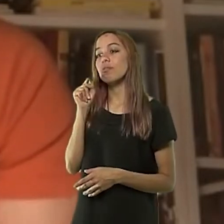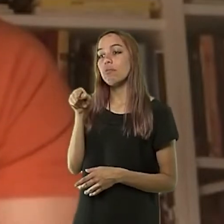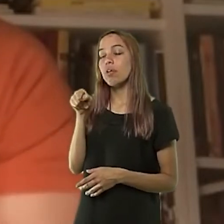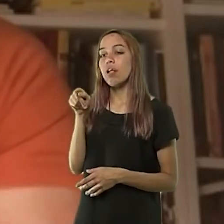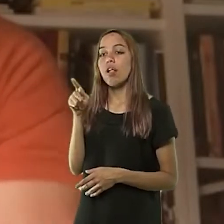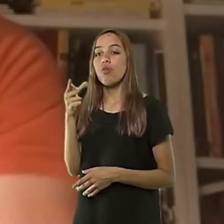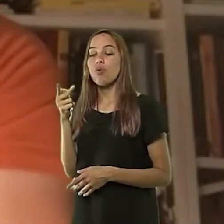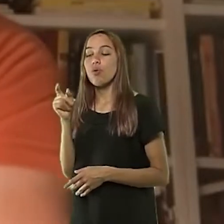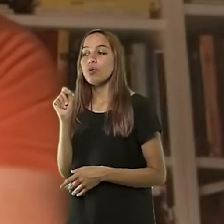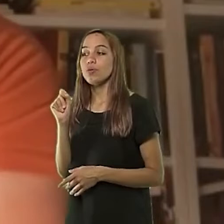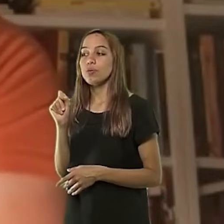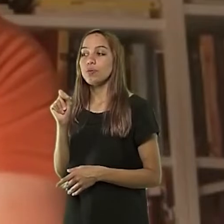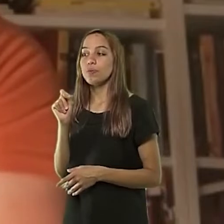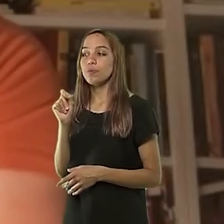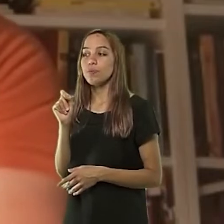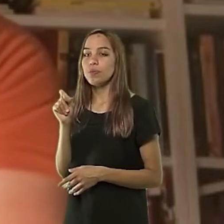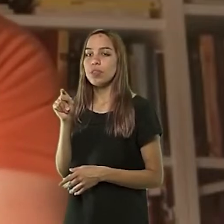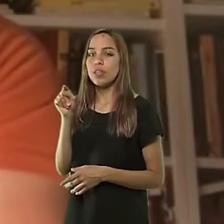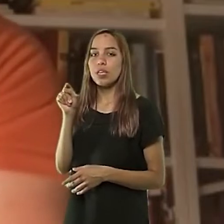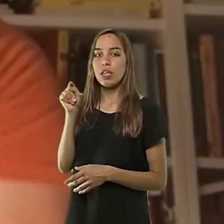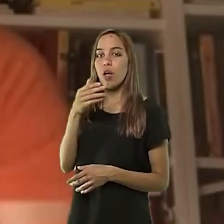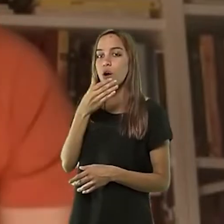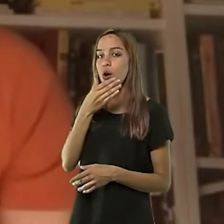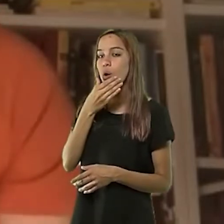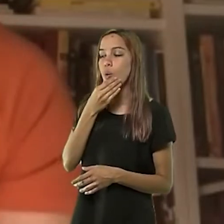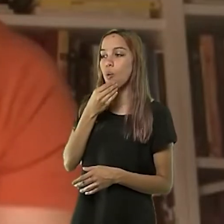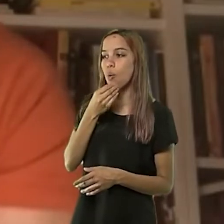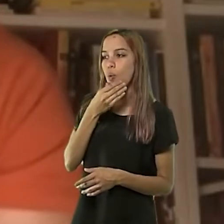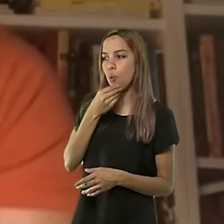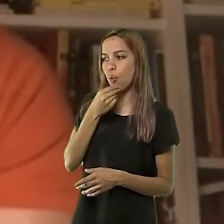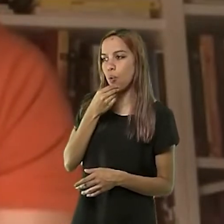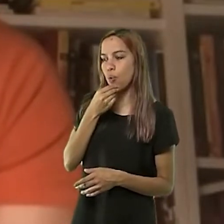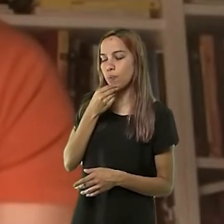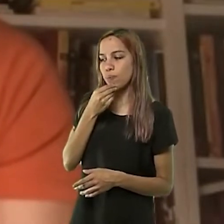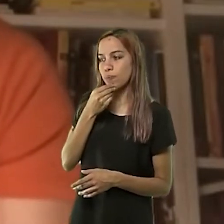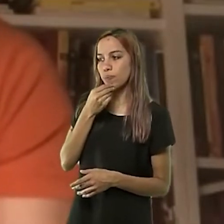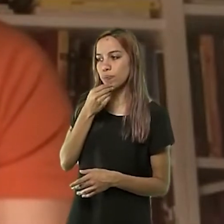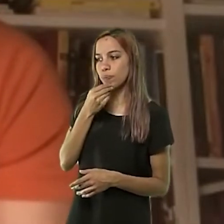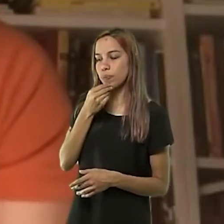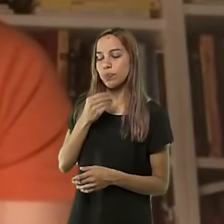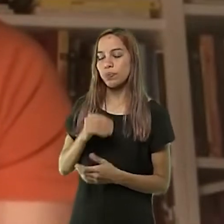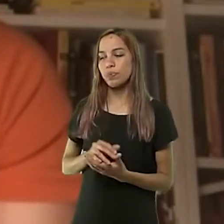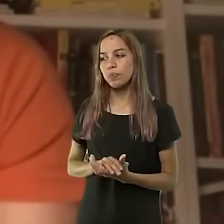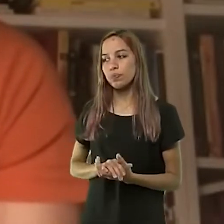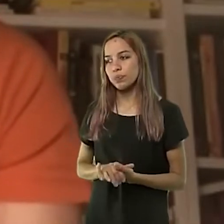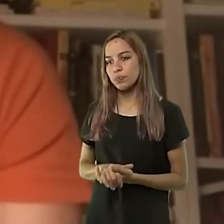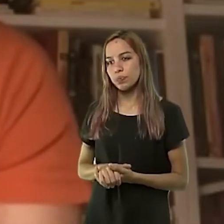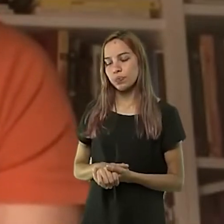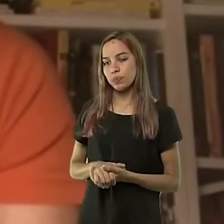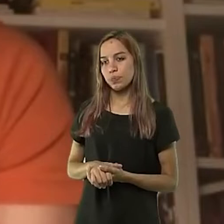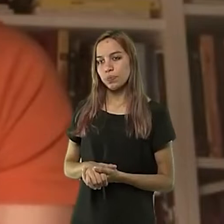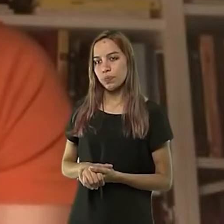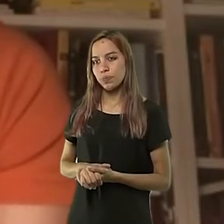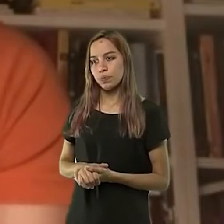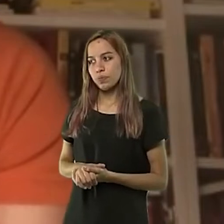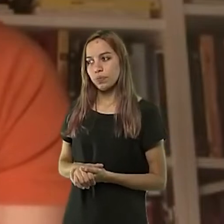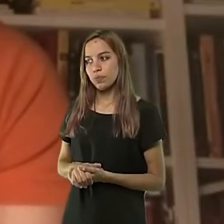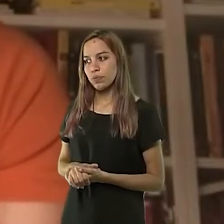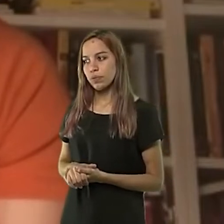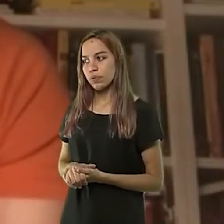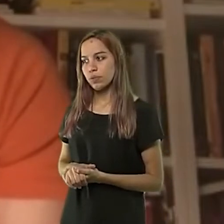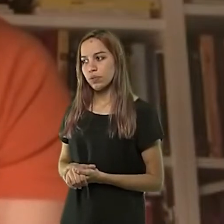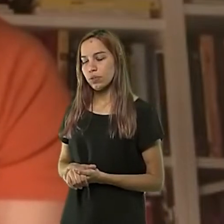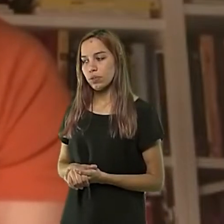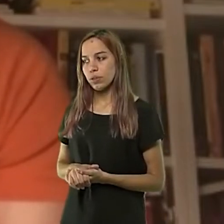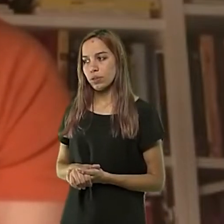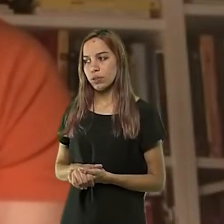os homens da época. Foi o primeiro beijo do Klimt, essa a Alma Mahler, esta mulher de que